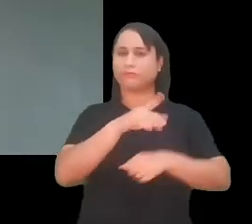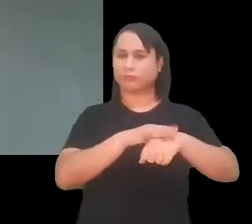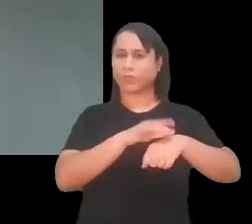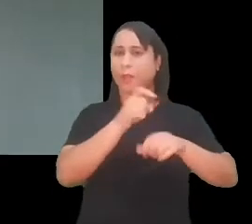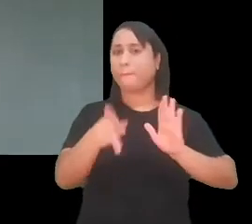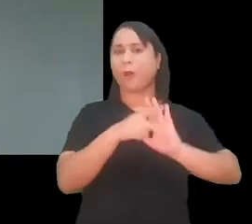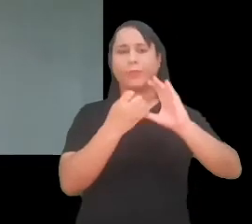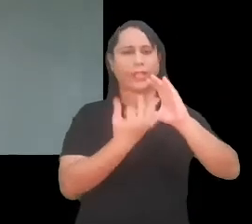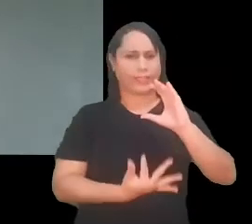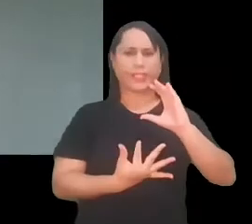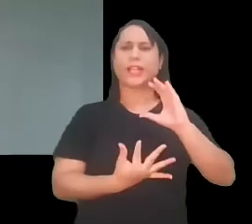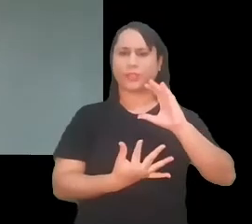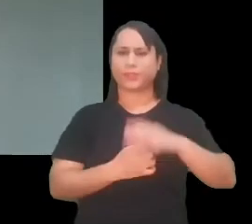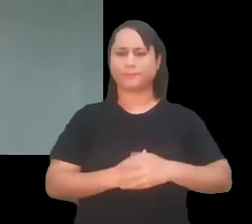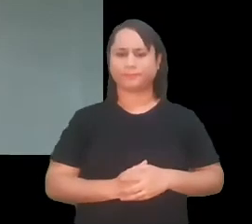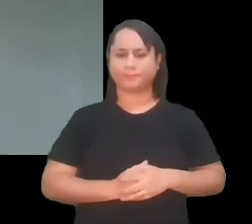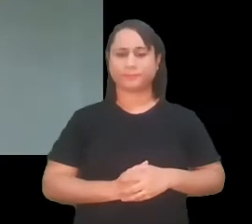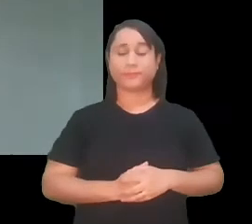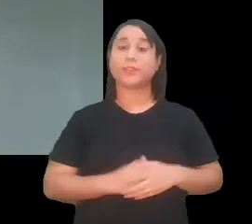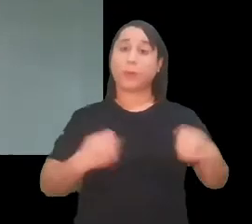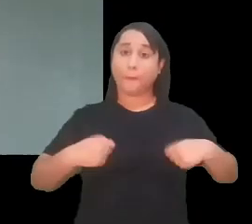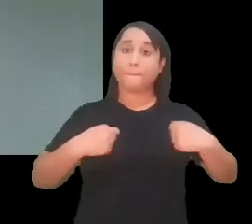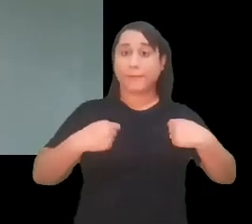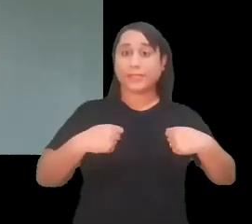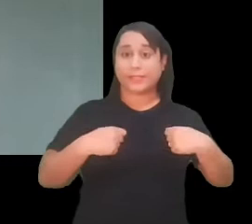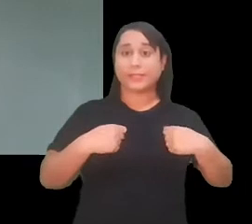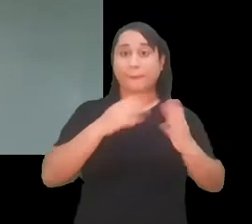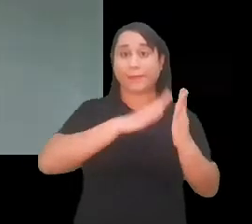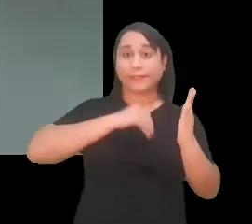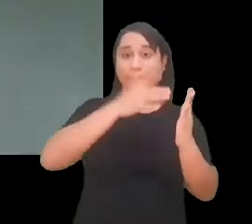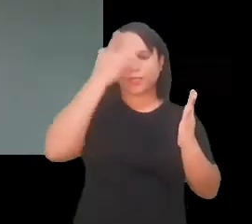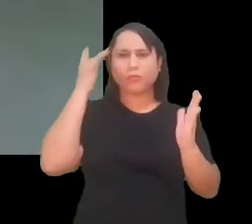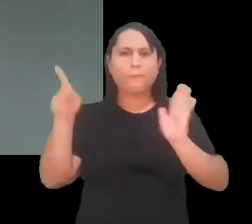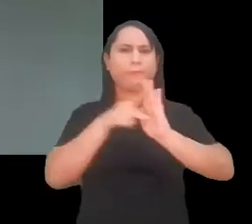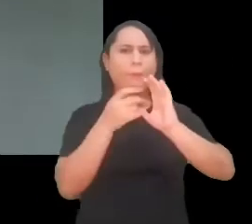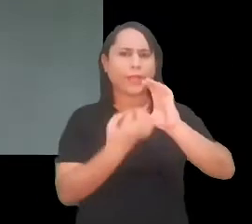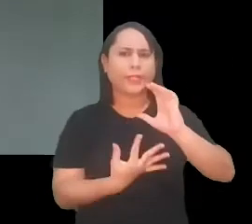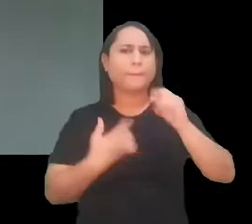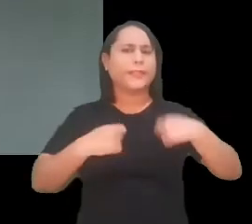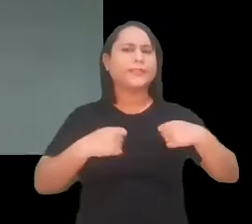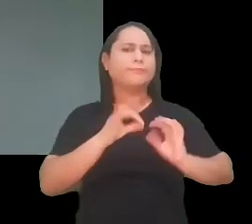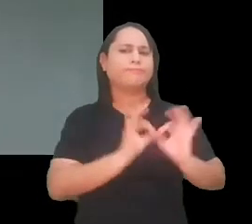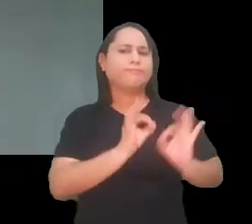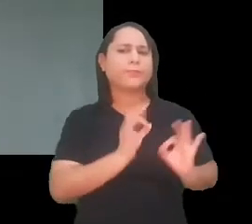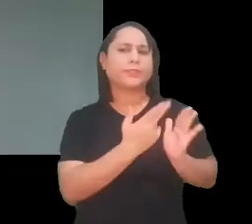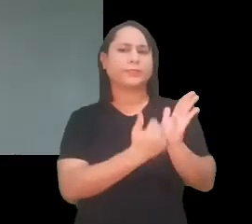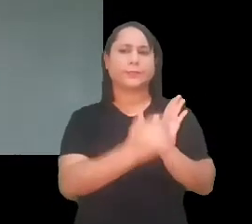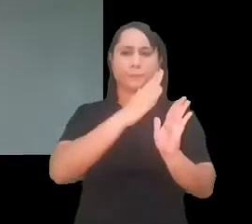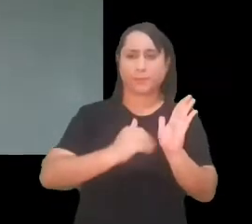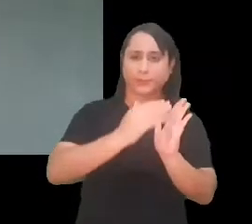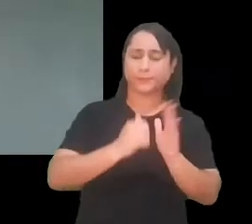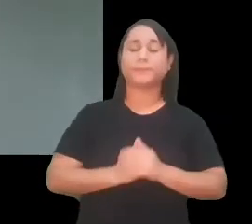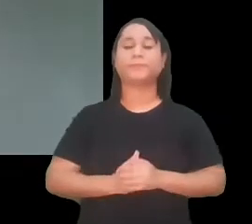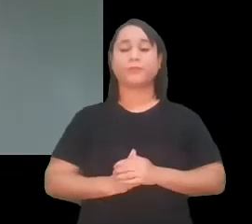dele. Então, vamos pintá-lo, né? Você sabe que as pessoas afetadas por determinadas características, a gente vai achurar dentro do nosso heredograma. Como é que